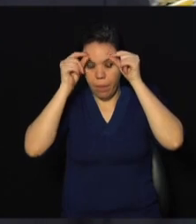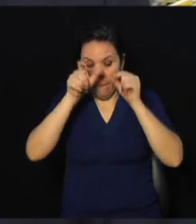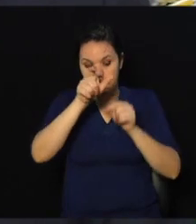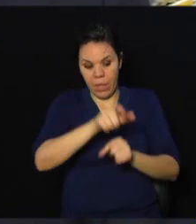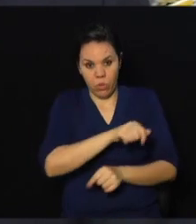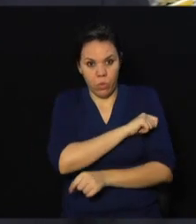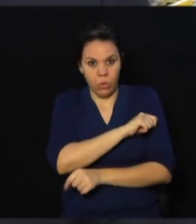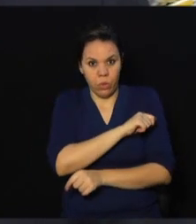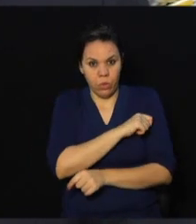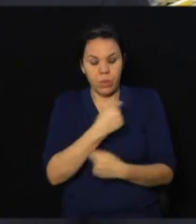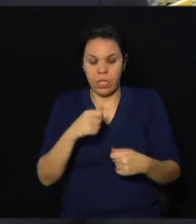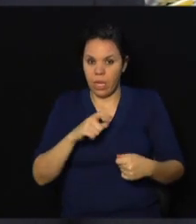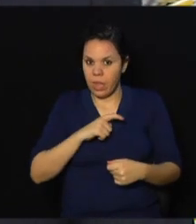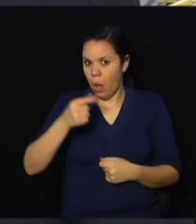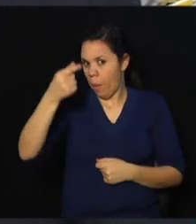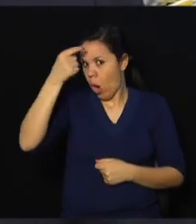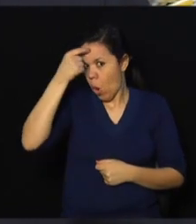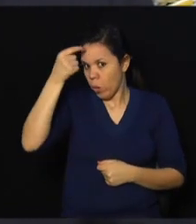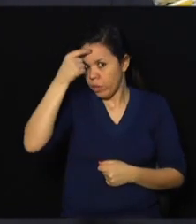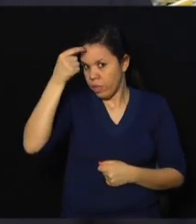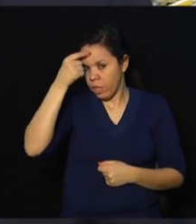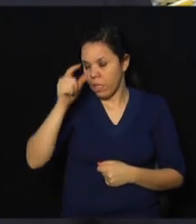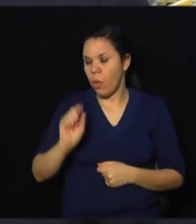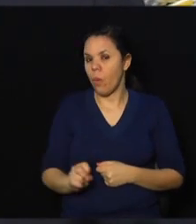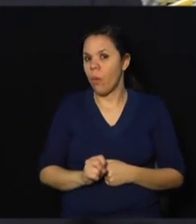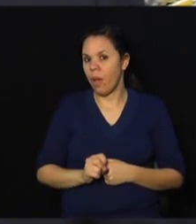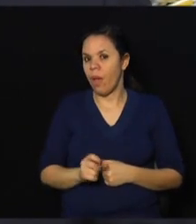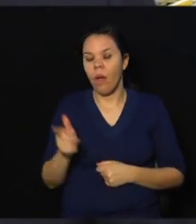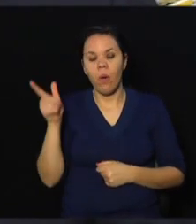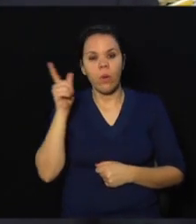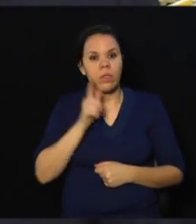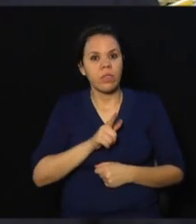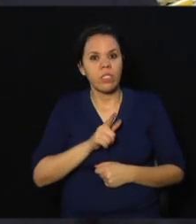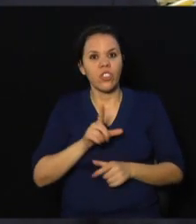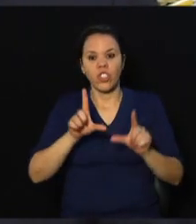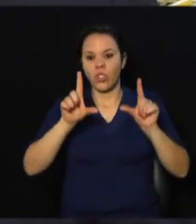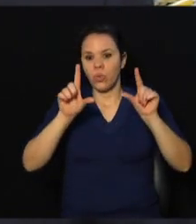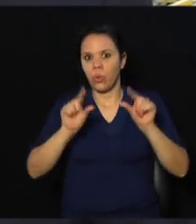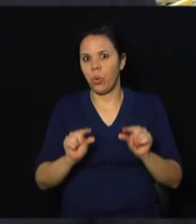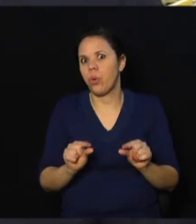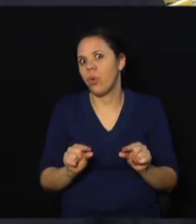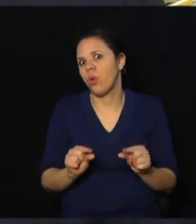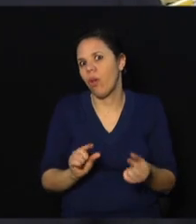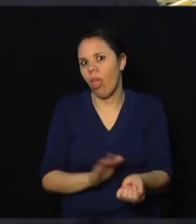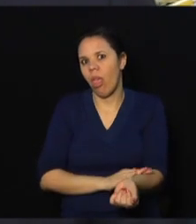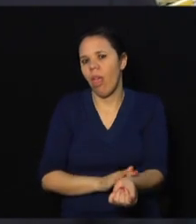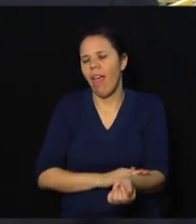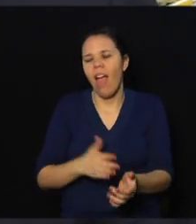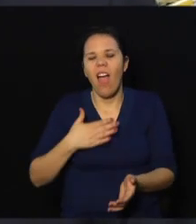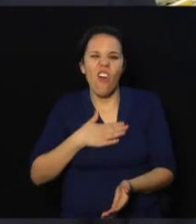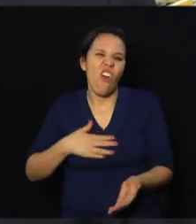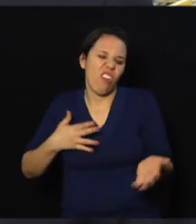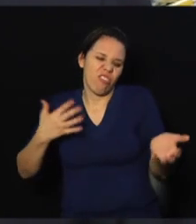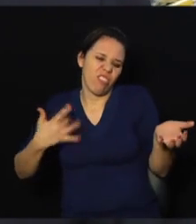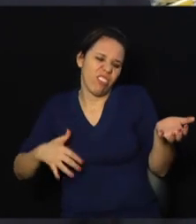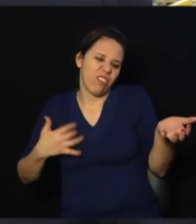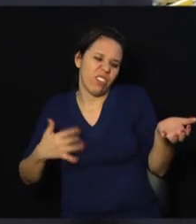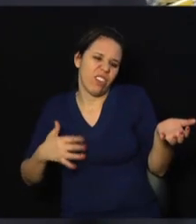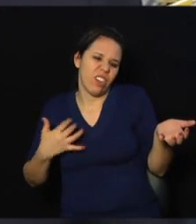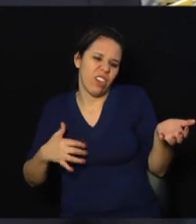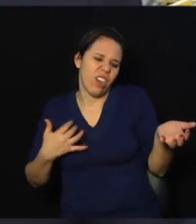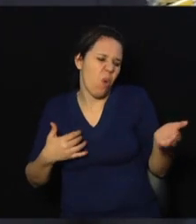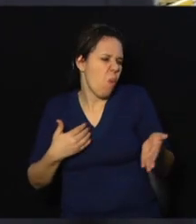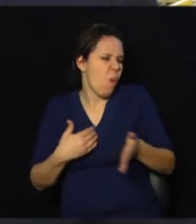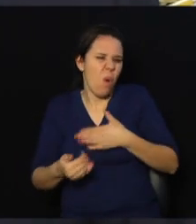uma consciência que a válvula de escape é onde ele ameniza o estresse. Então, eu gosto de tocar um violão. Toque violão, um